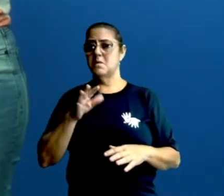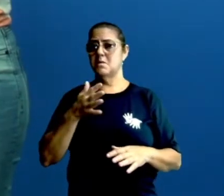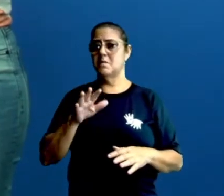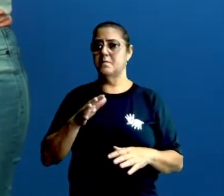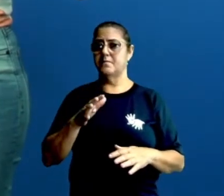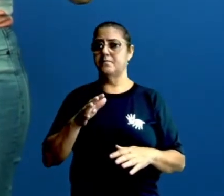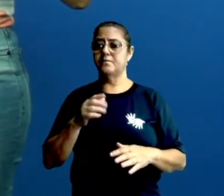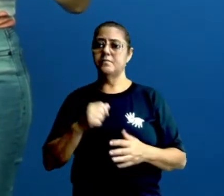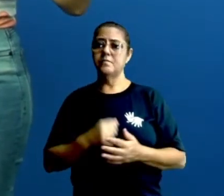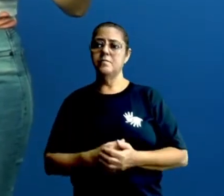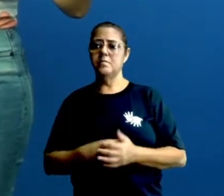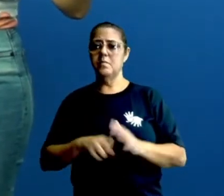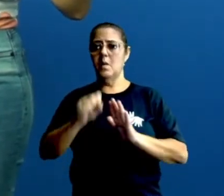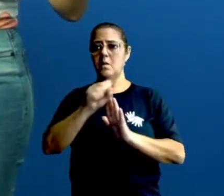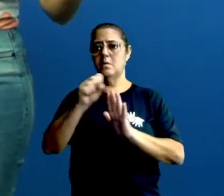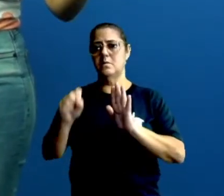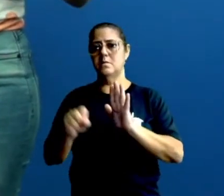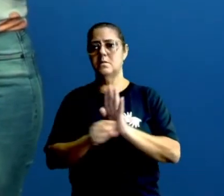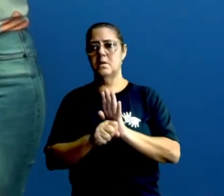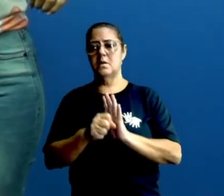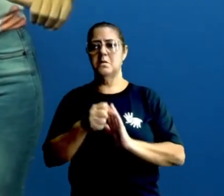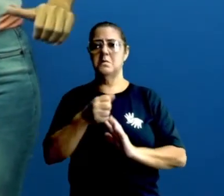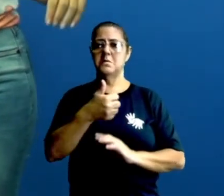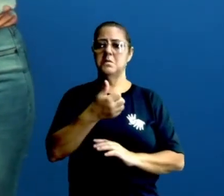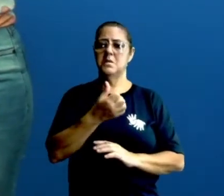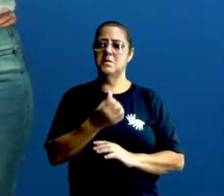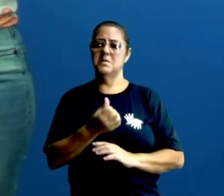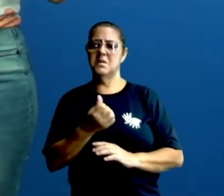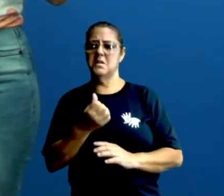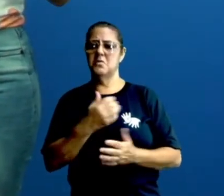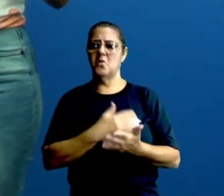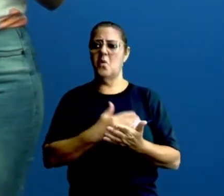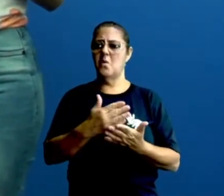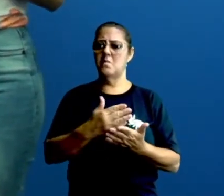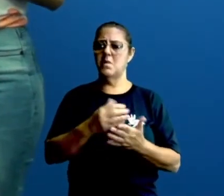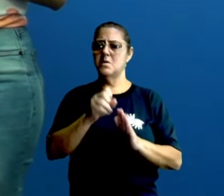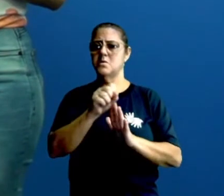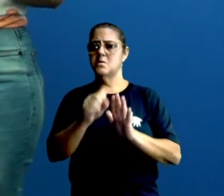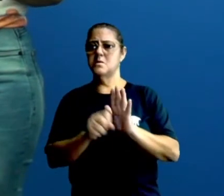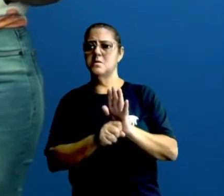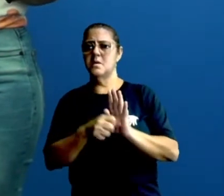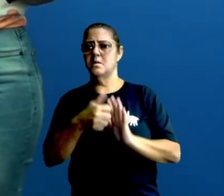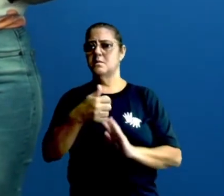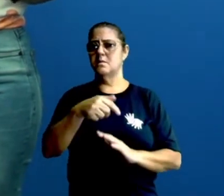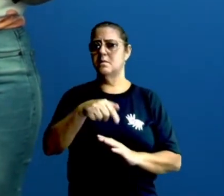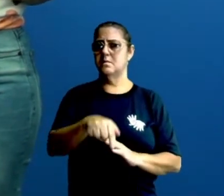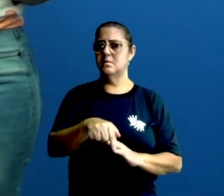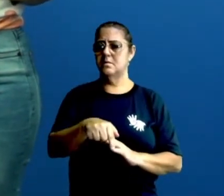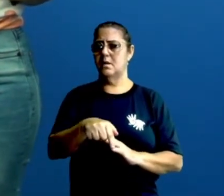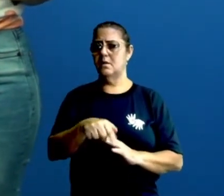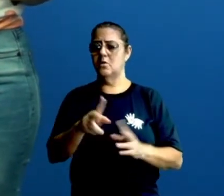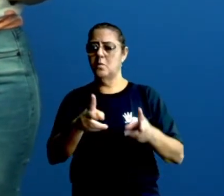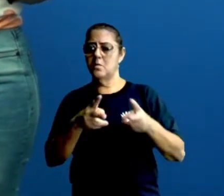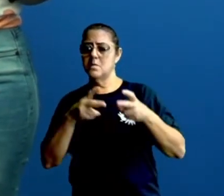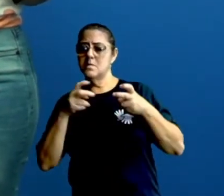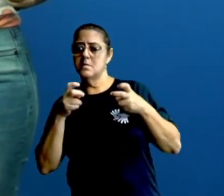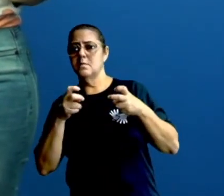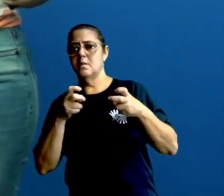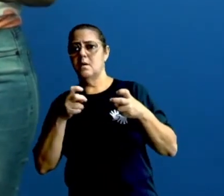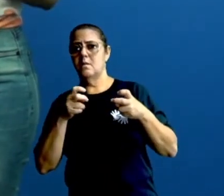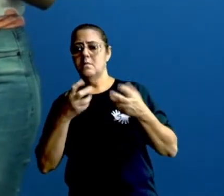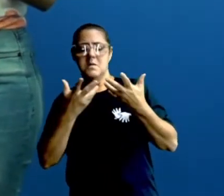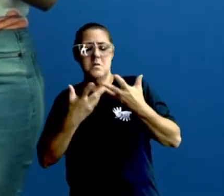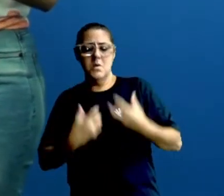verdade, finalzinho do século XVI, começo do século XVII, a gente já vê essa percepção de